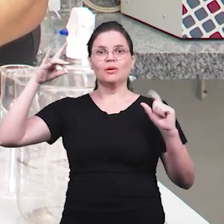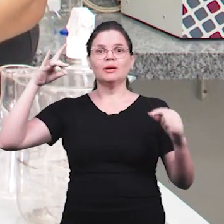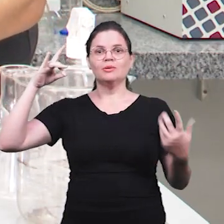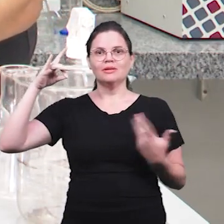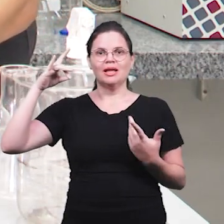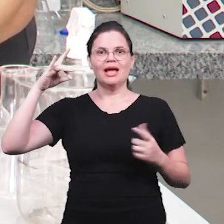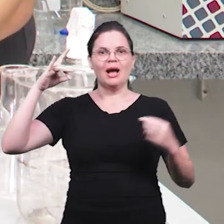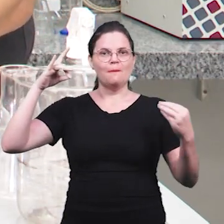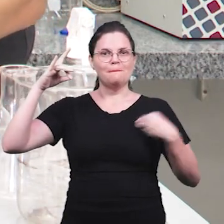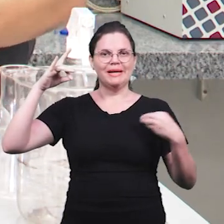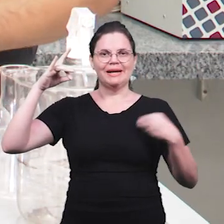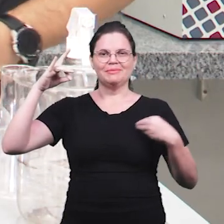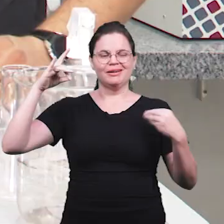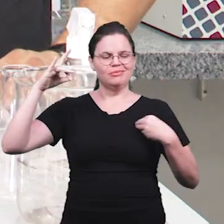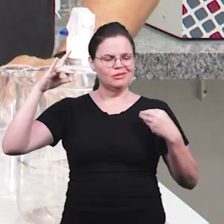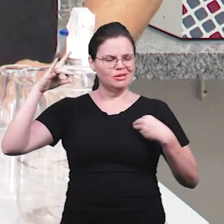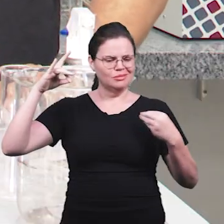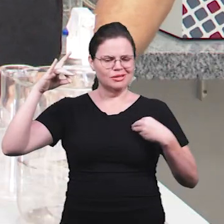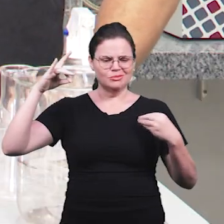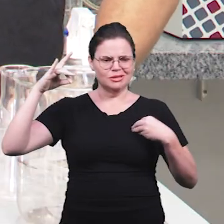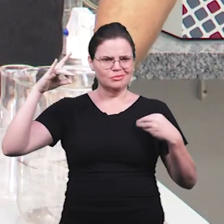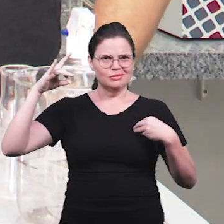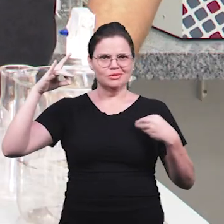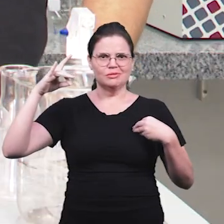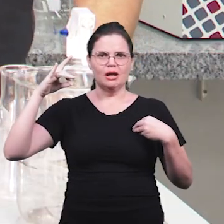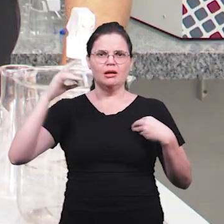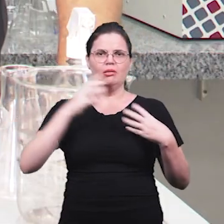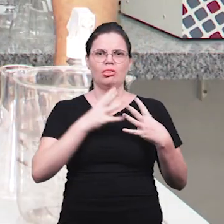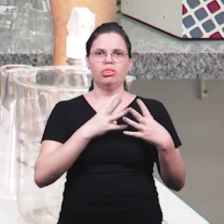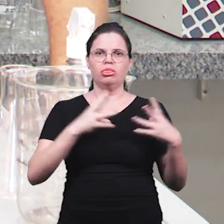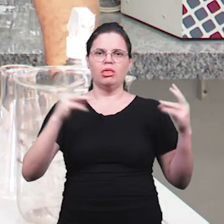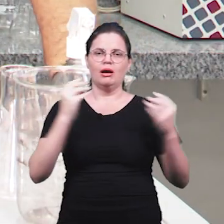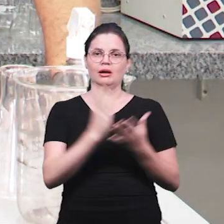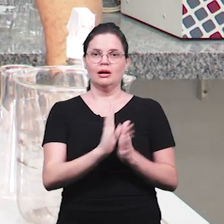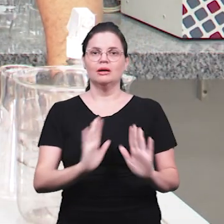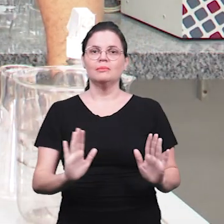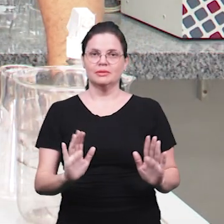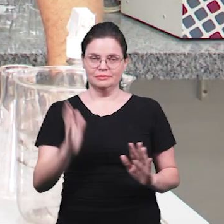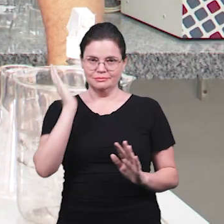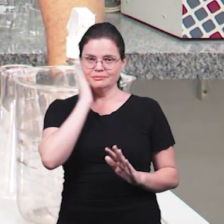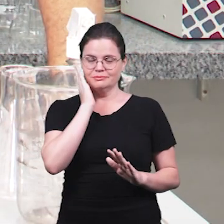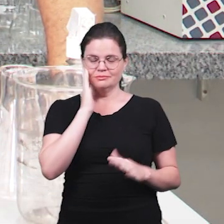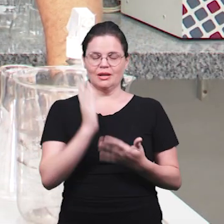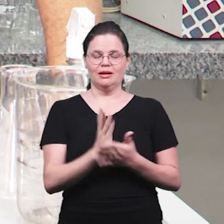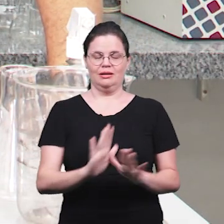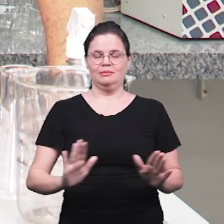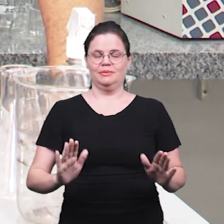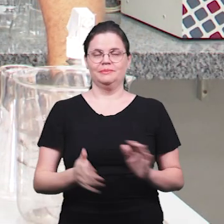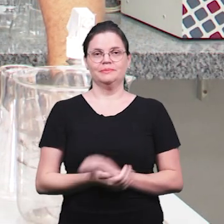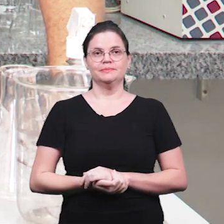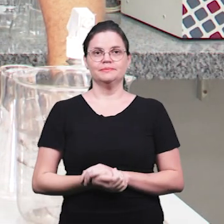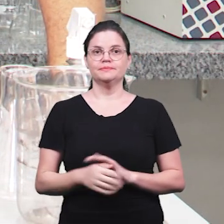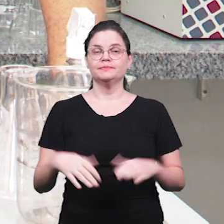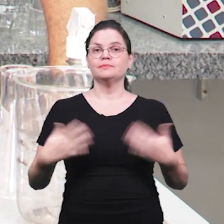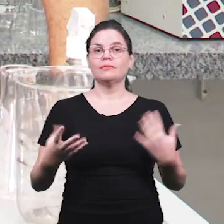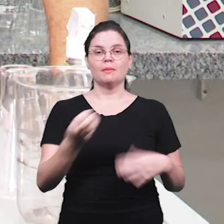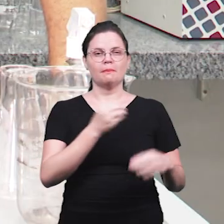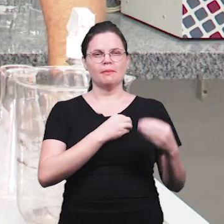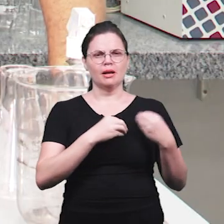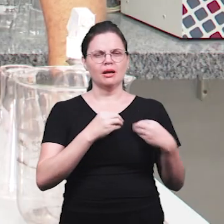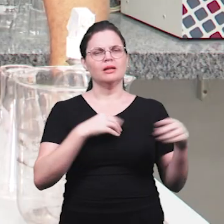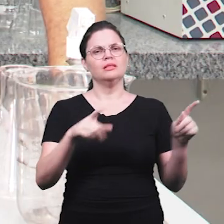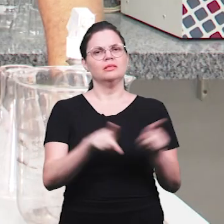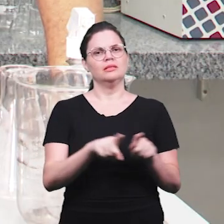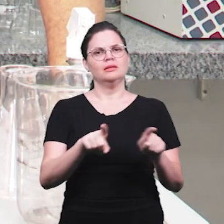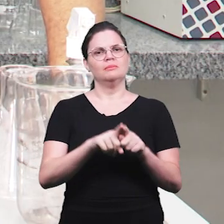ela vai entrando e apaga o fogo, tá vendo lá? Apaga a bênção do Espírito. O pecado e a